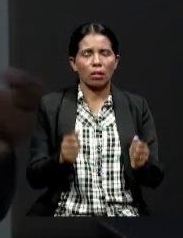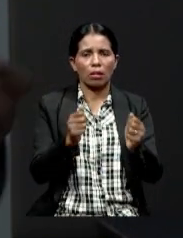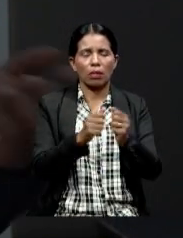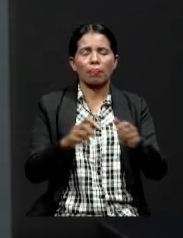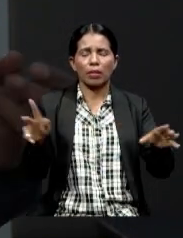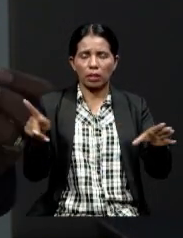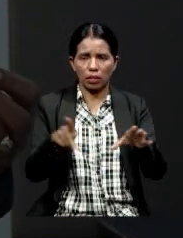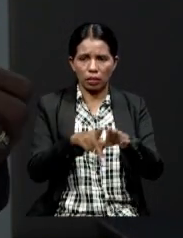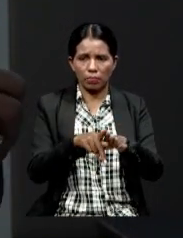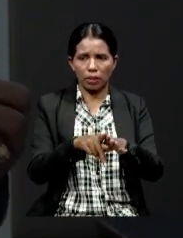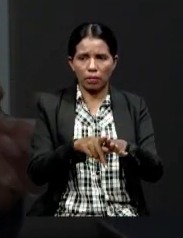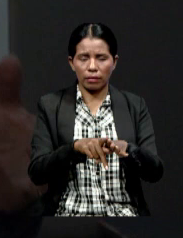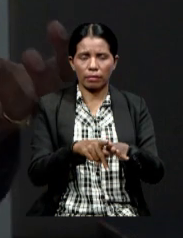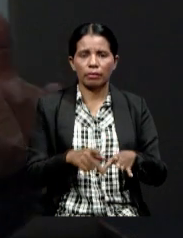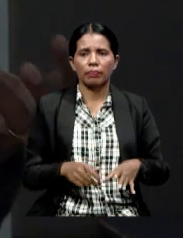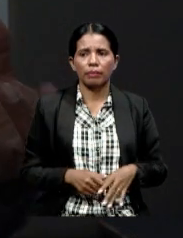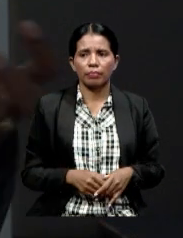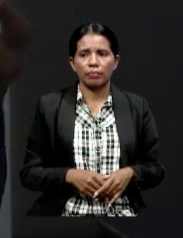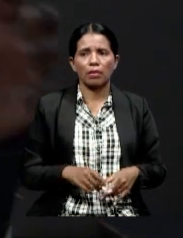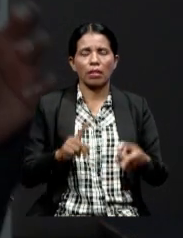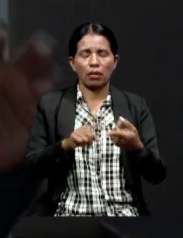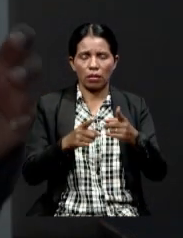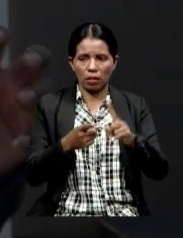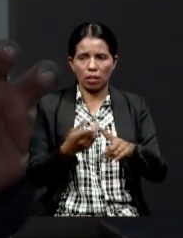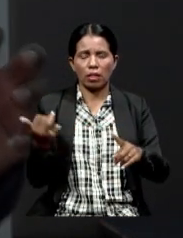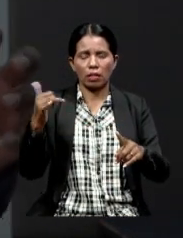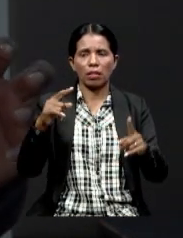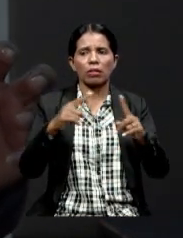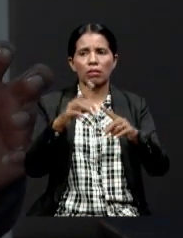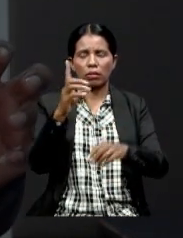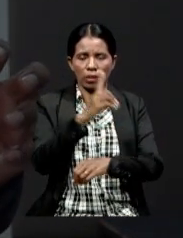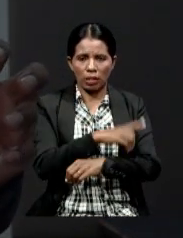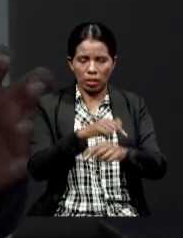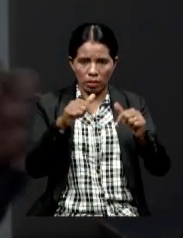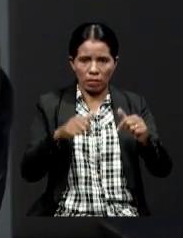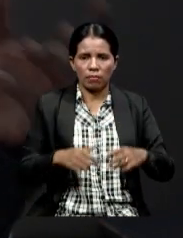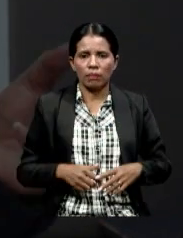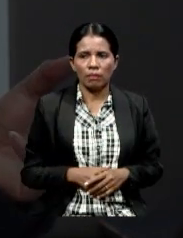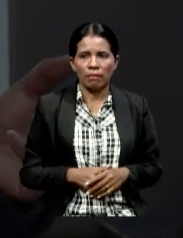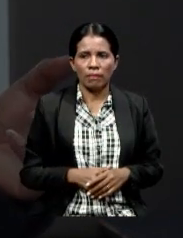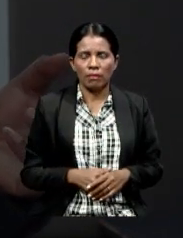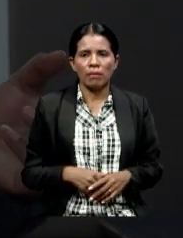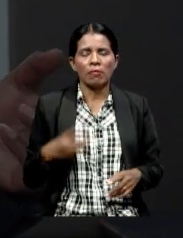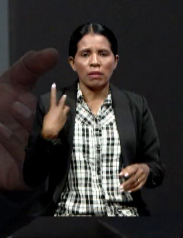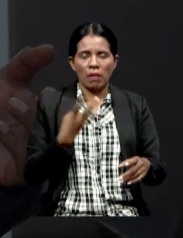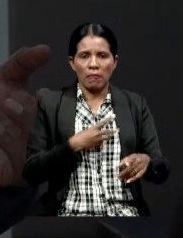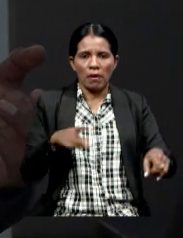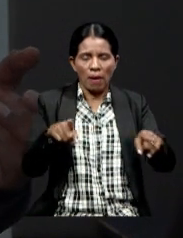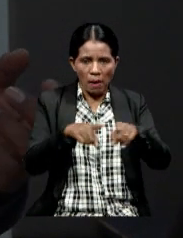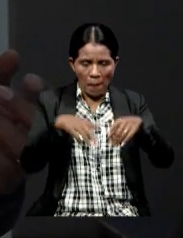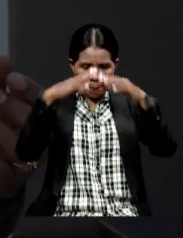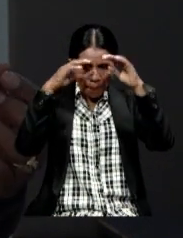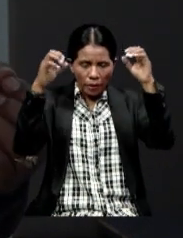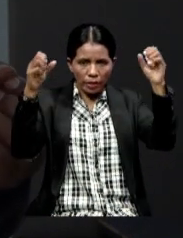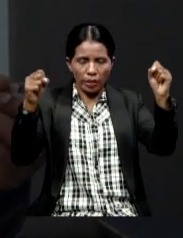e tinha malo que era o Inloron, né? A mim, a nessa presidente, autoridade,